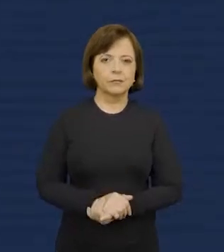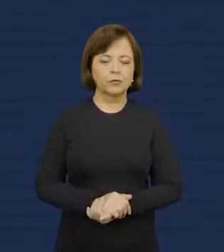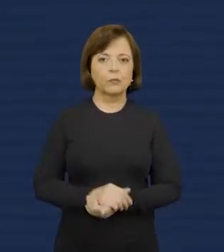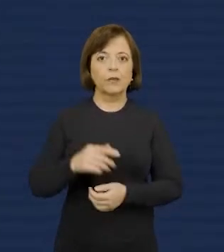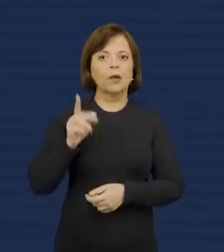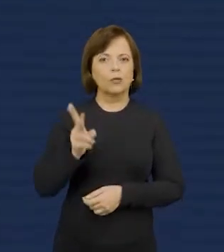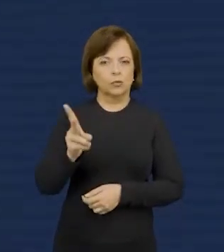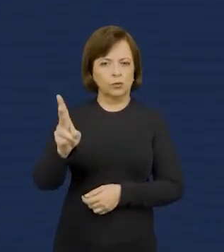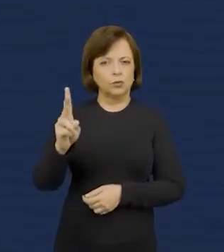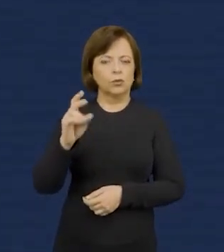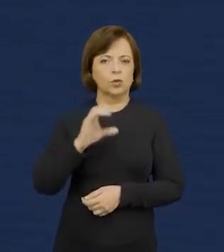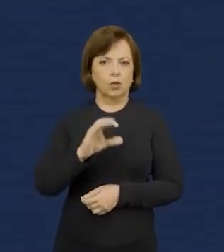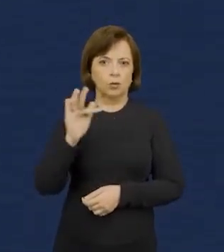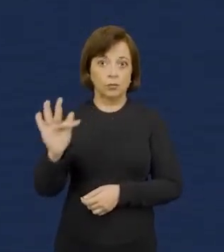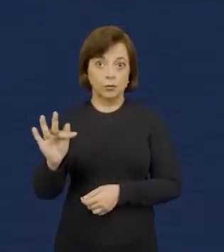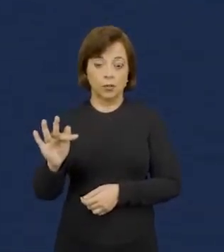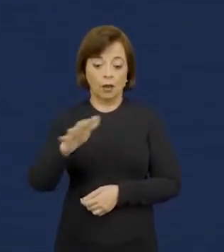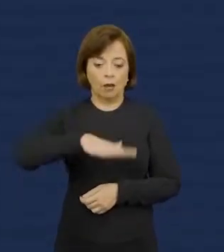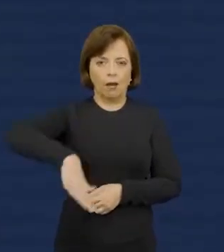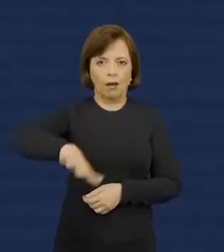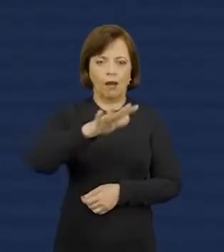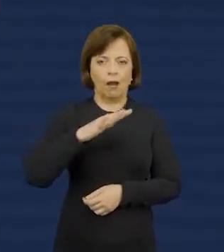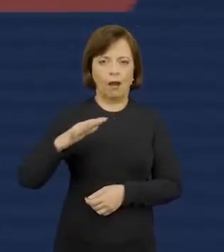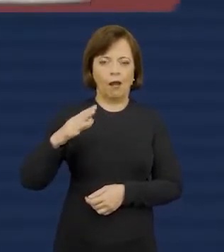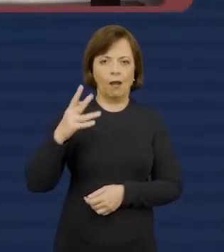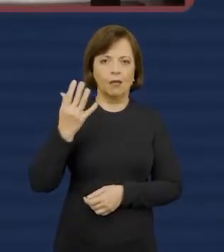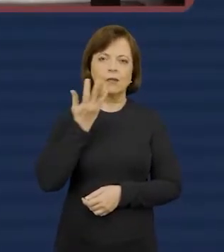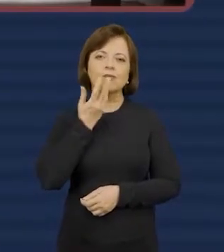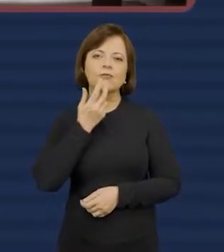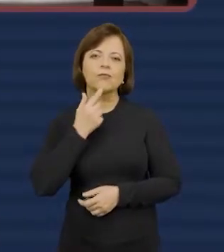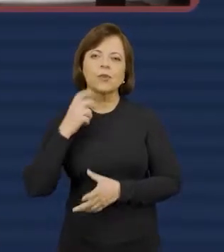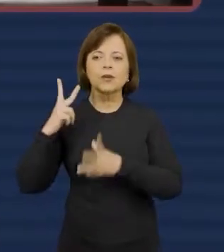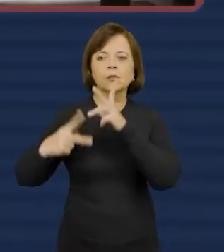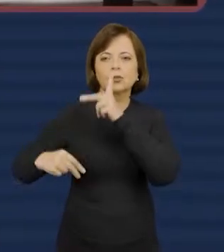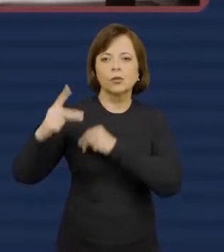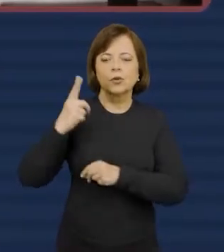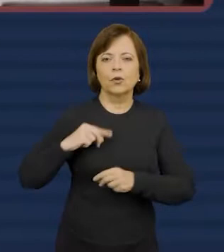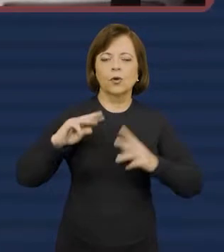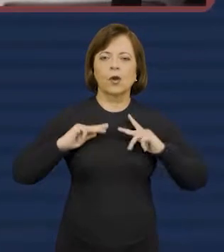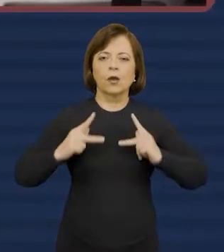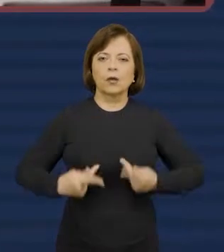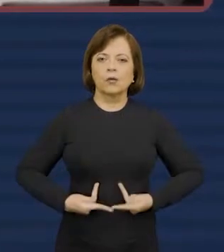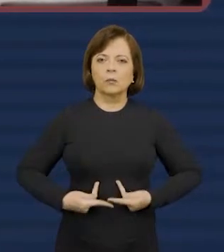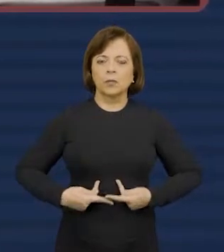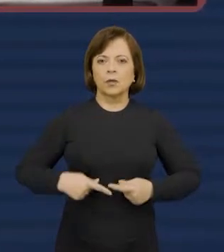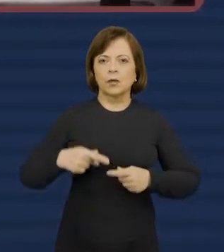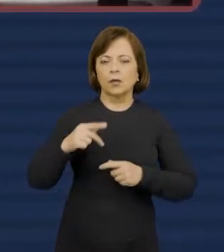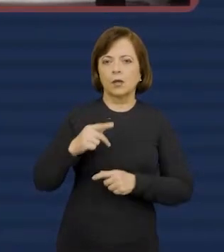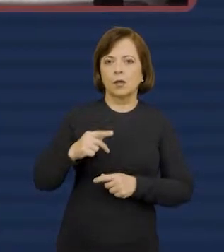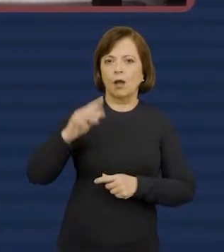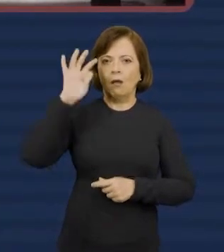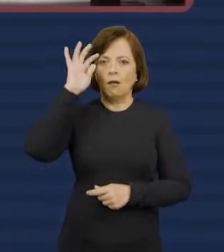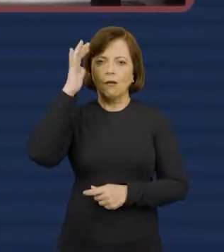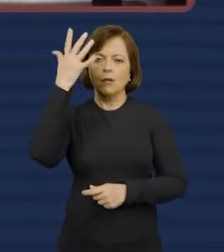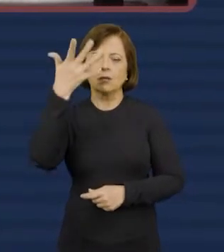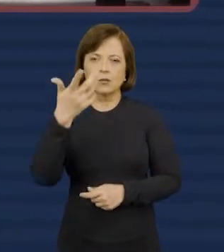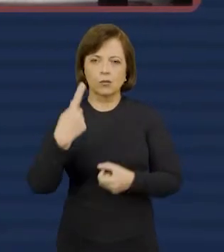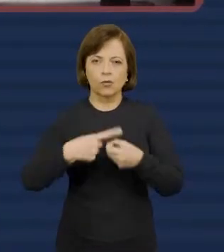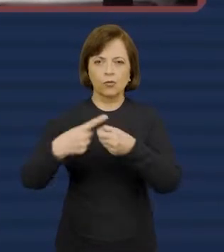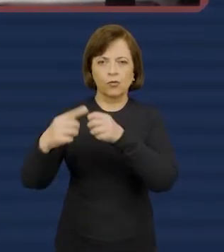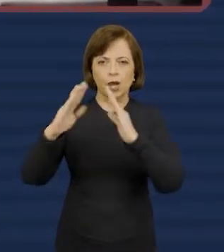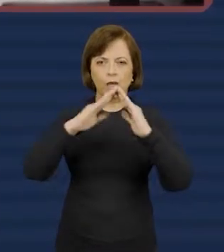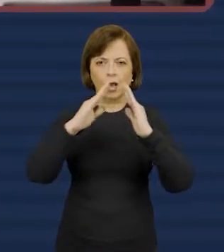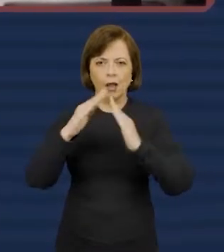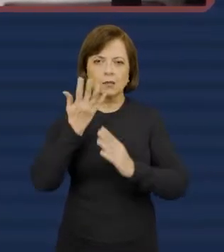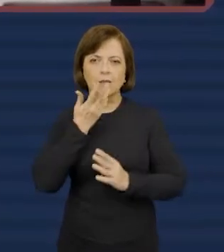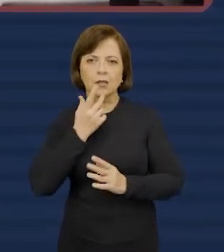Em Cabo Frio, na área da infância e da adolescência, o MPRJ obteve decisão para que as atividades do abrigo municipal Casa